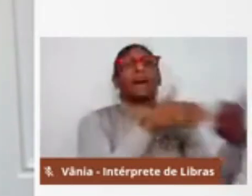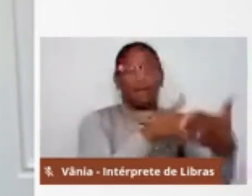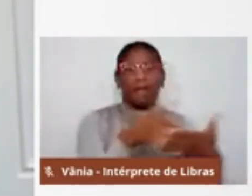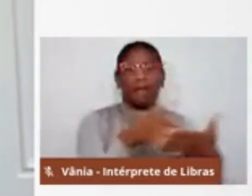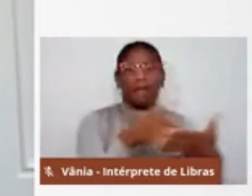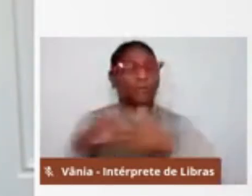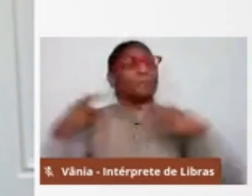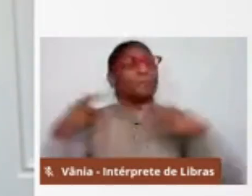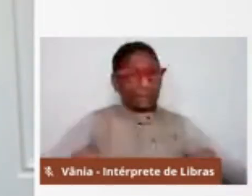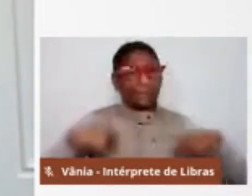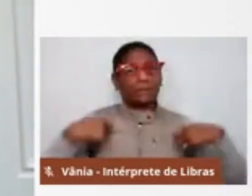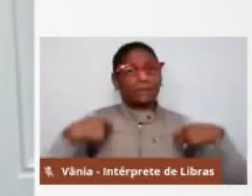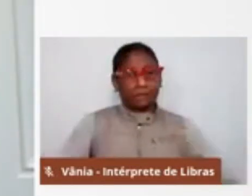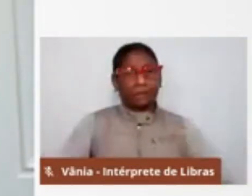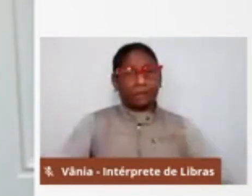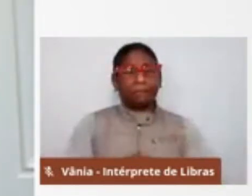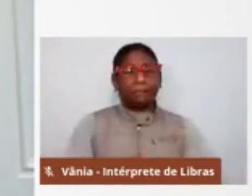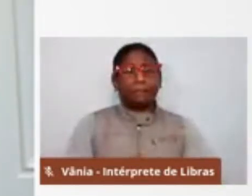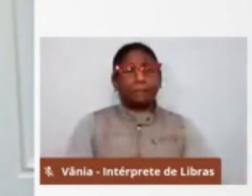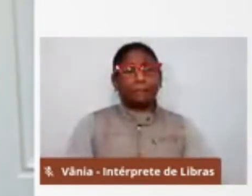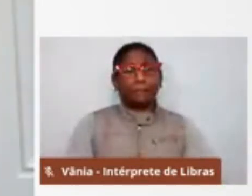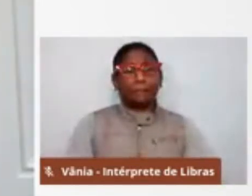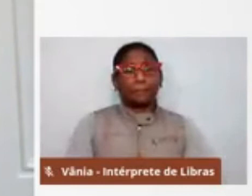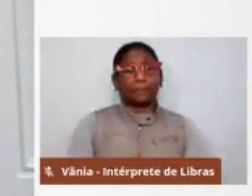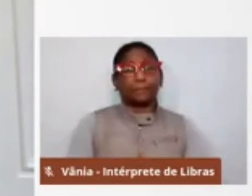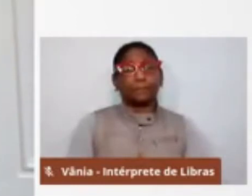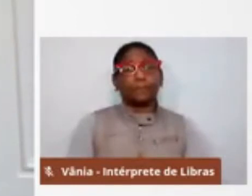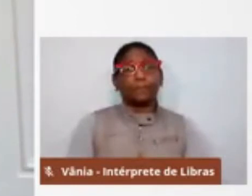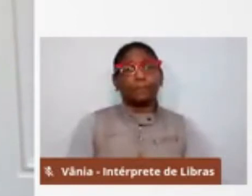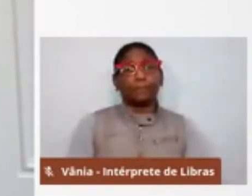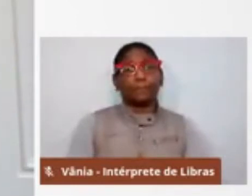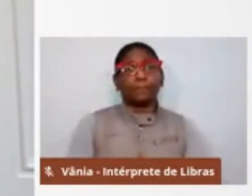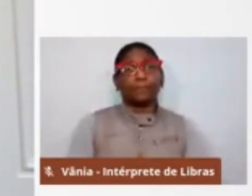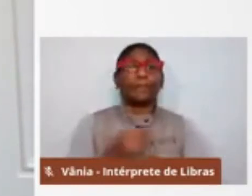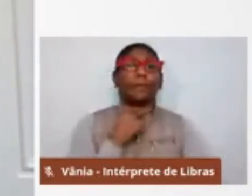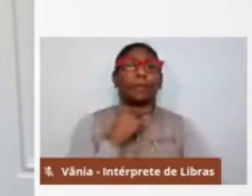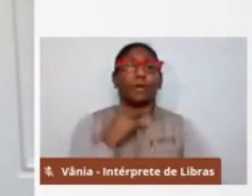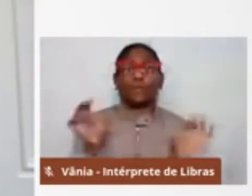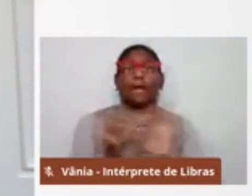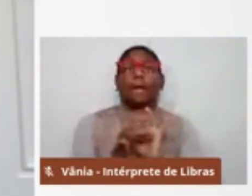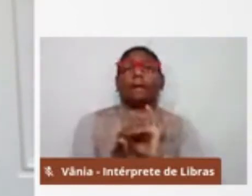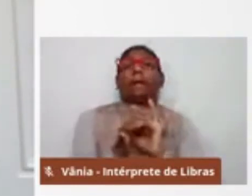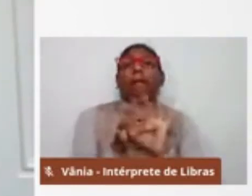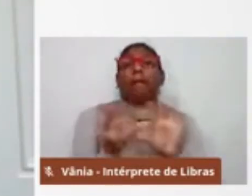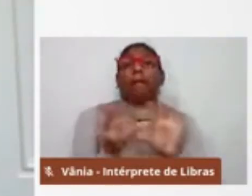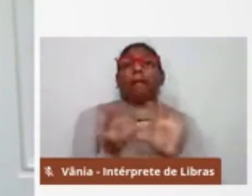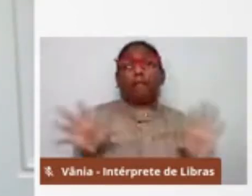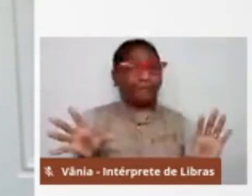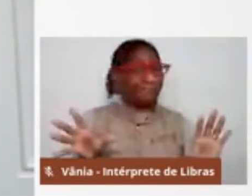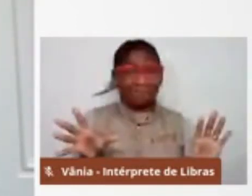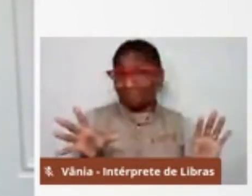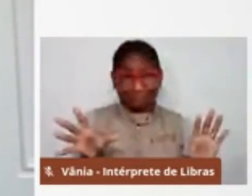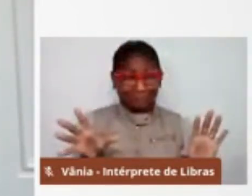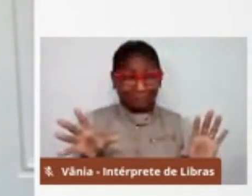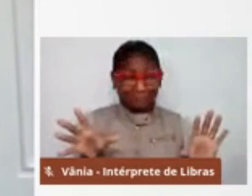bandeira laranja, seja ele, não poderá ser menos restritivo ou simplesmente equivalente ao da bandeira